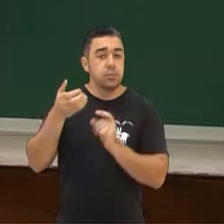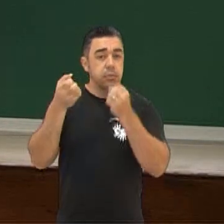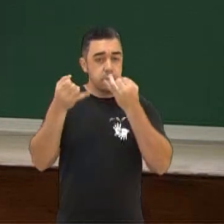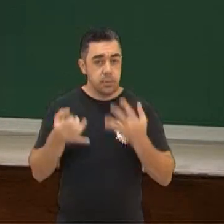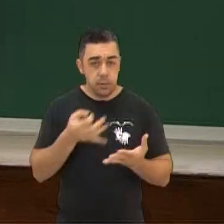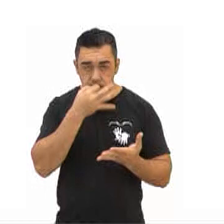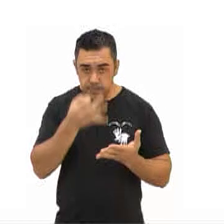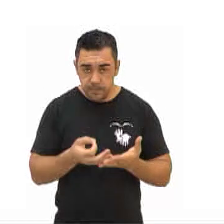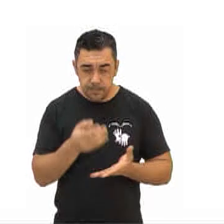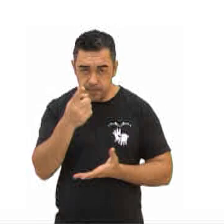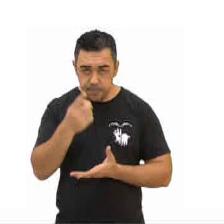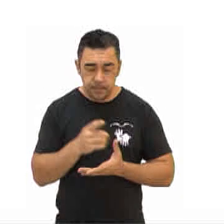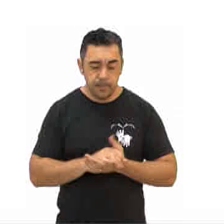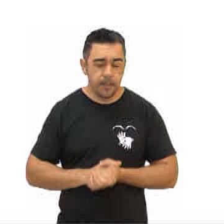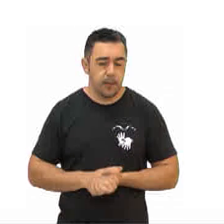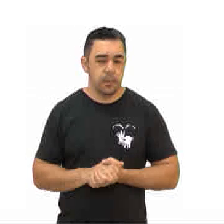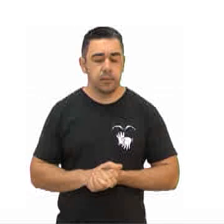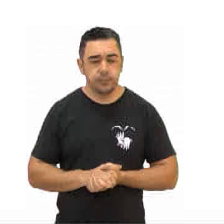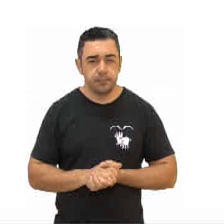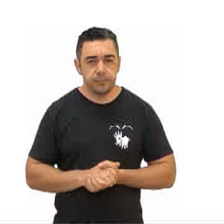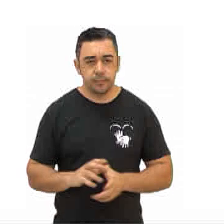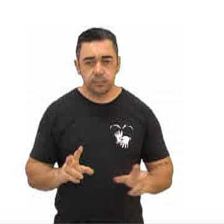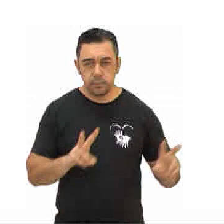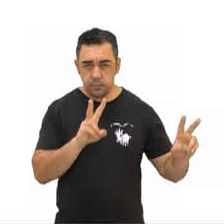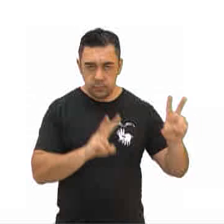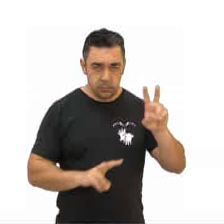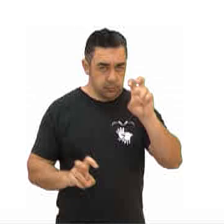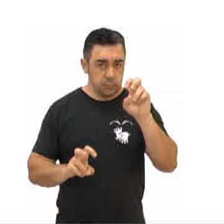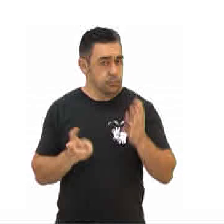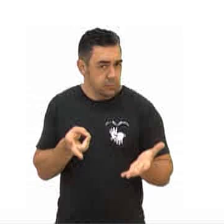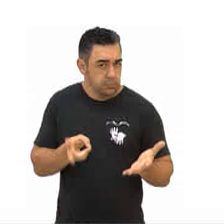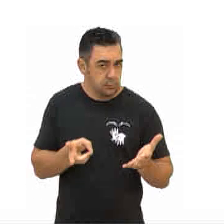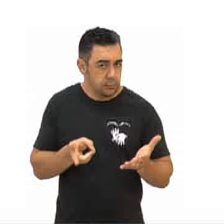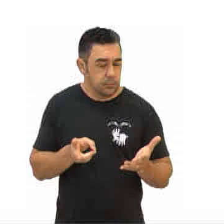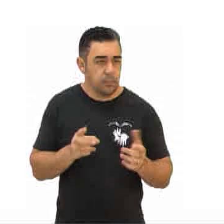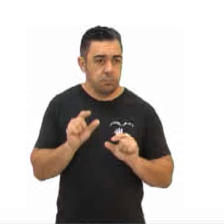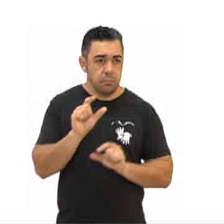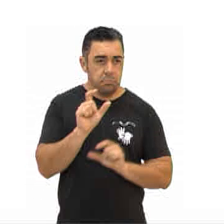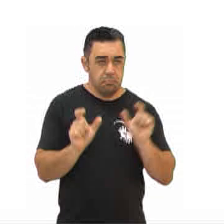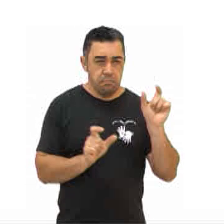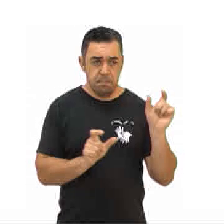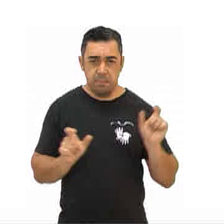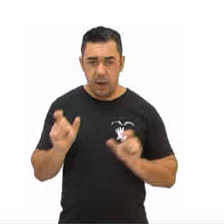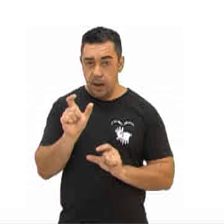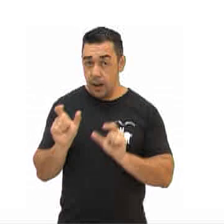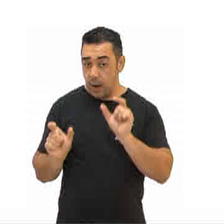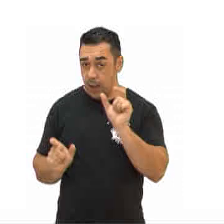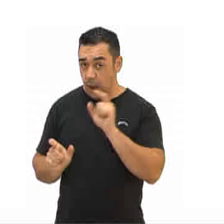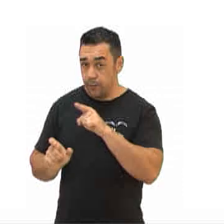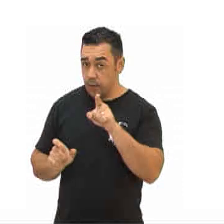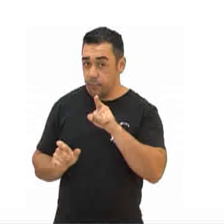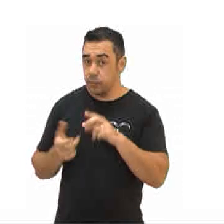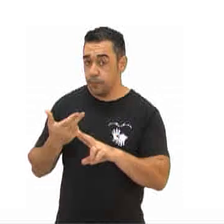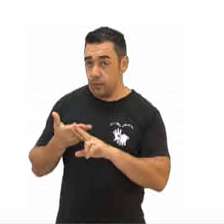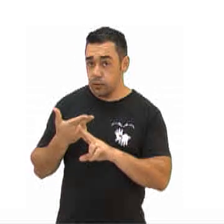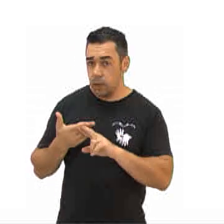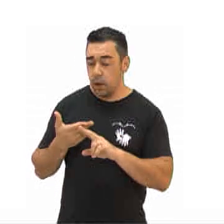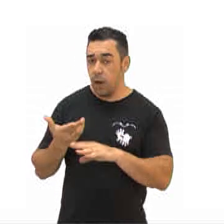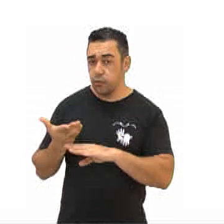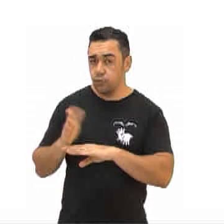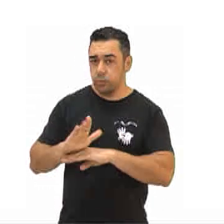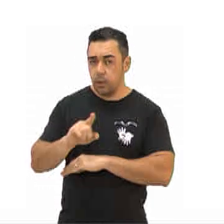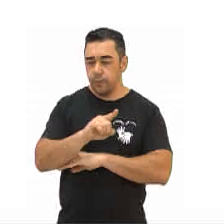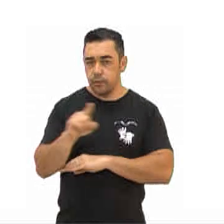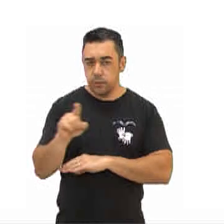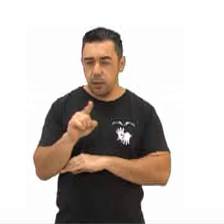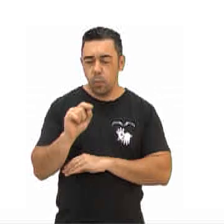de interpretação. O recorte é o mesmo, só tem algumas palavras em destaque que vão ajudar vocês, vão servir de